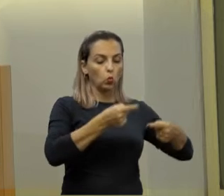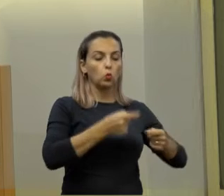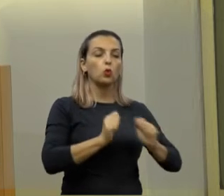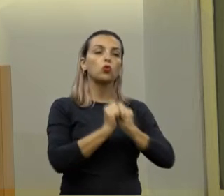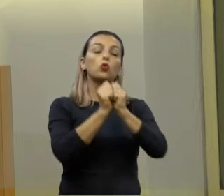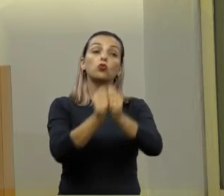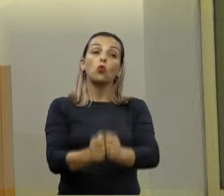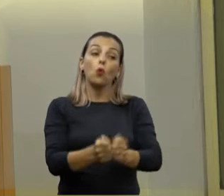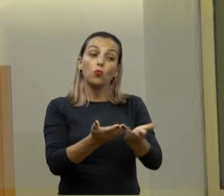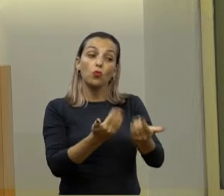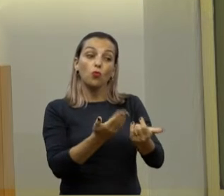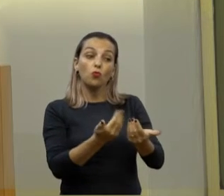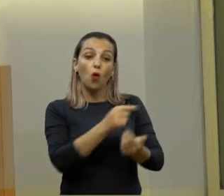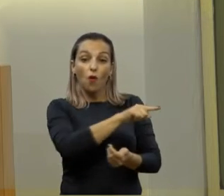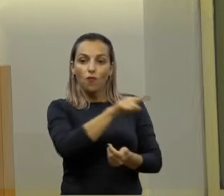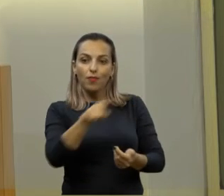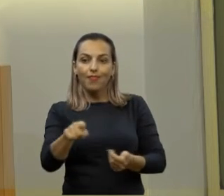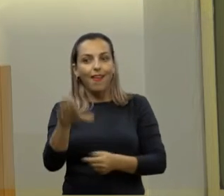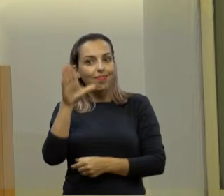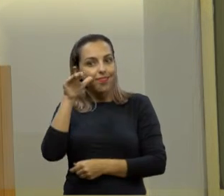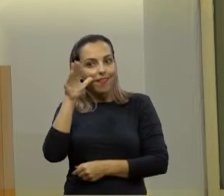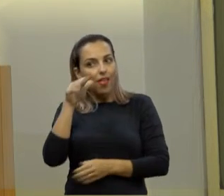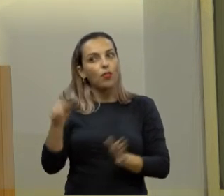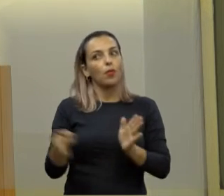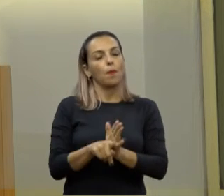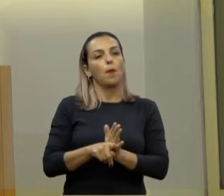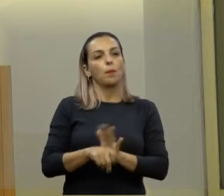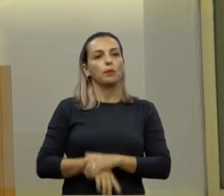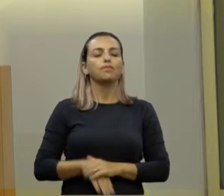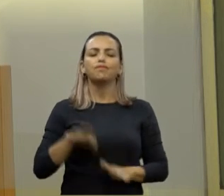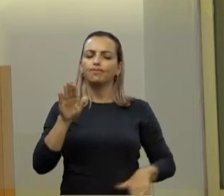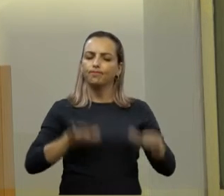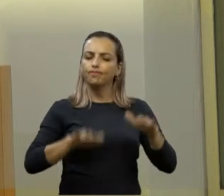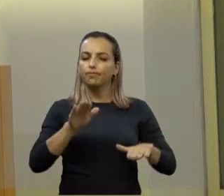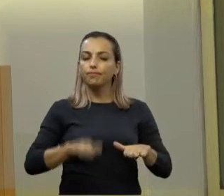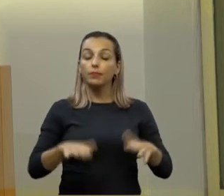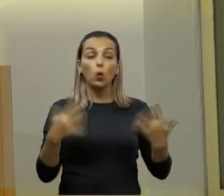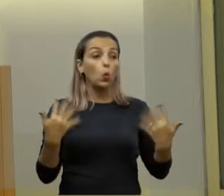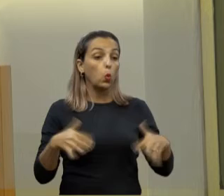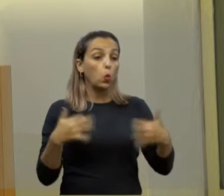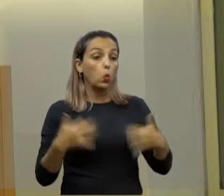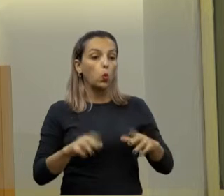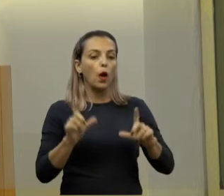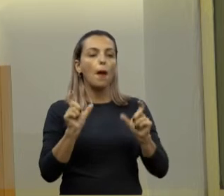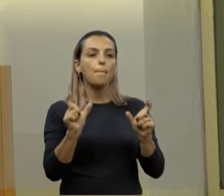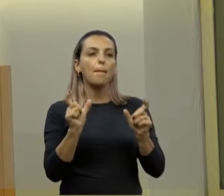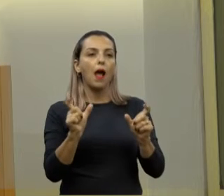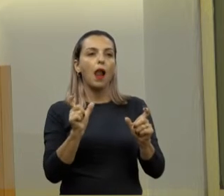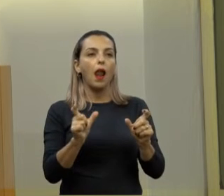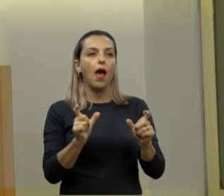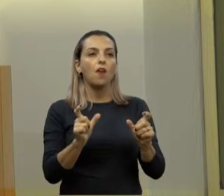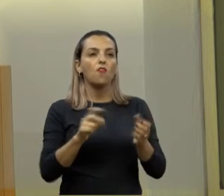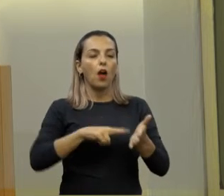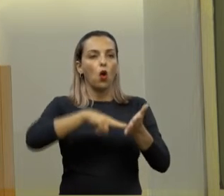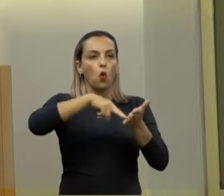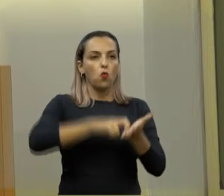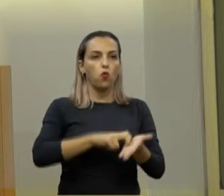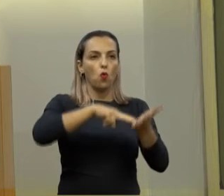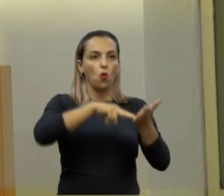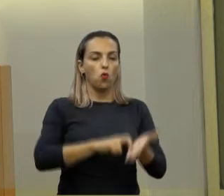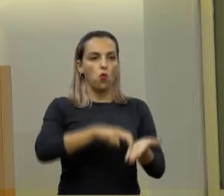jovens que são os mais interessados por essa política às vezes a gente se assusta com a palavra funk e rack